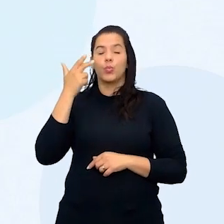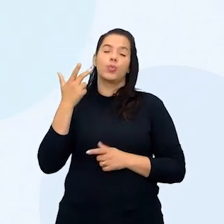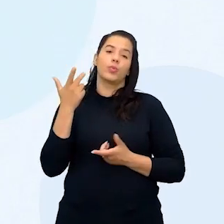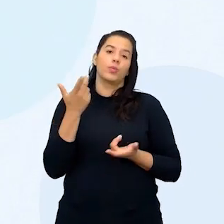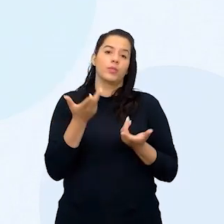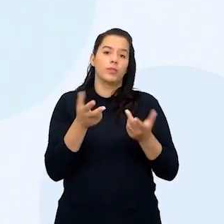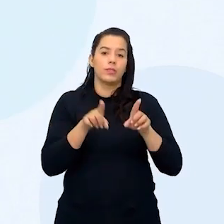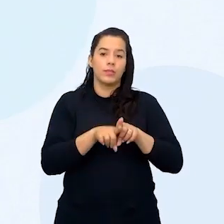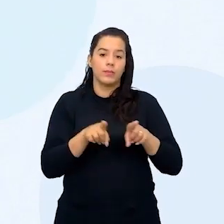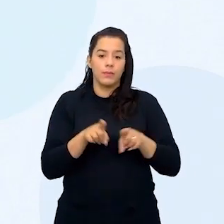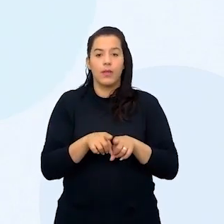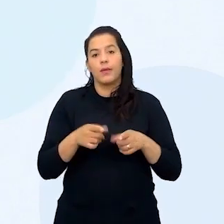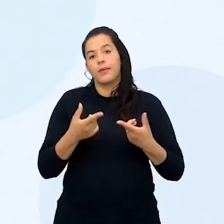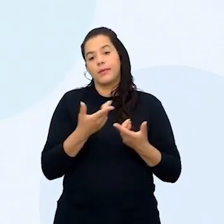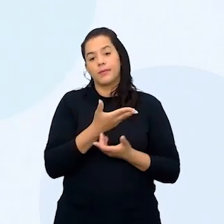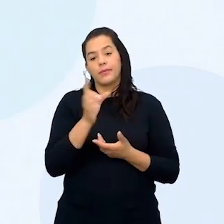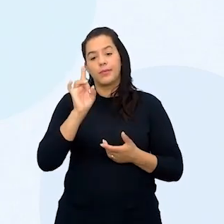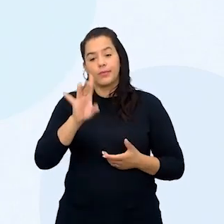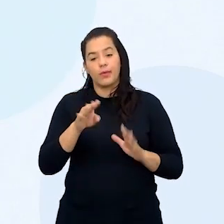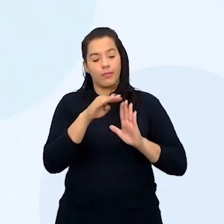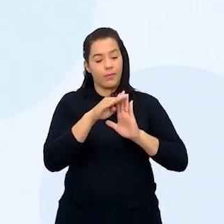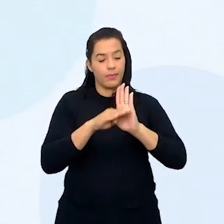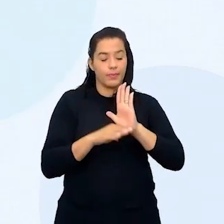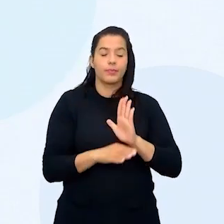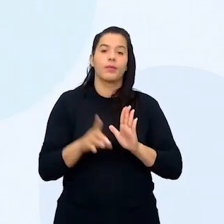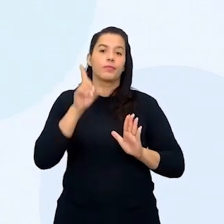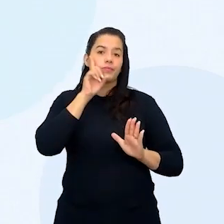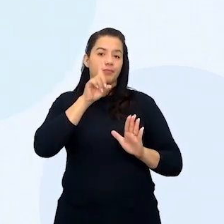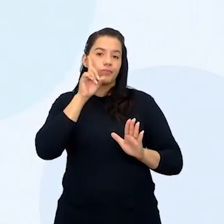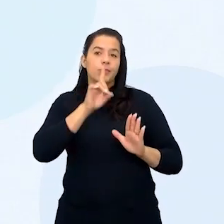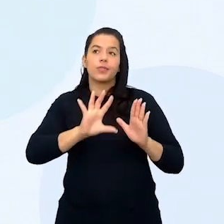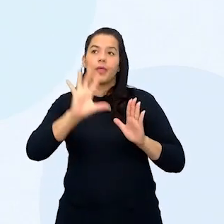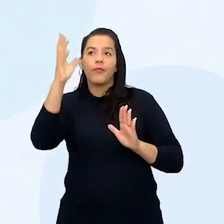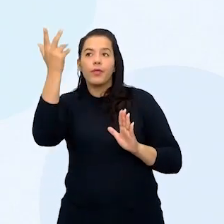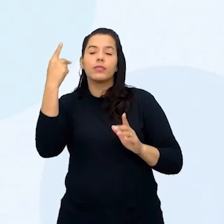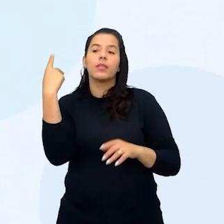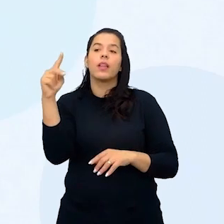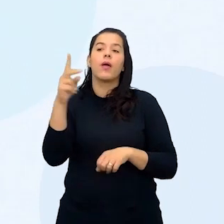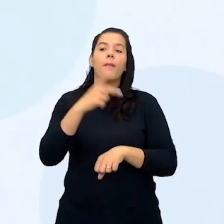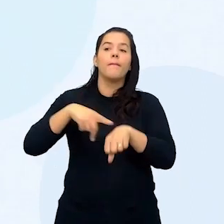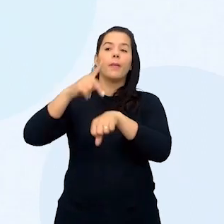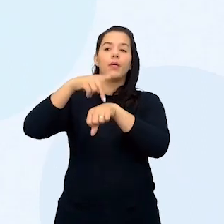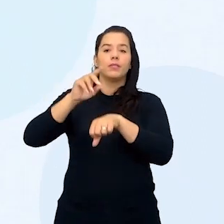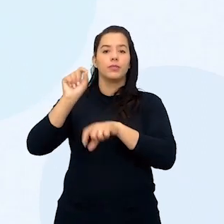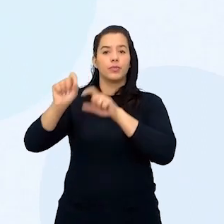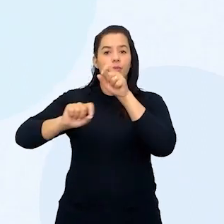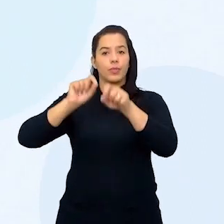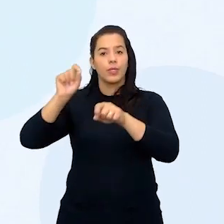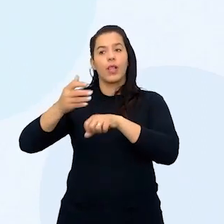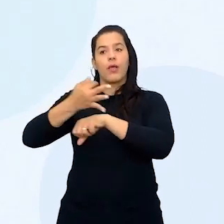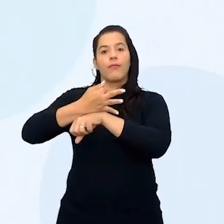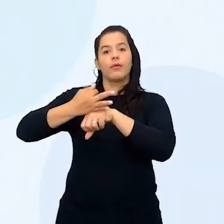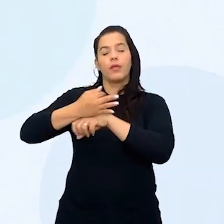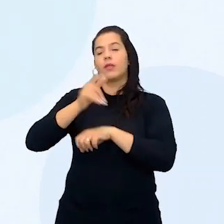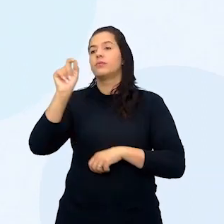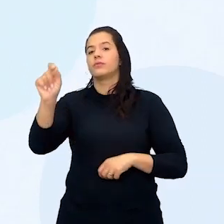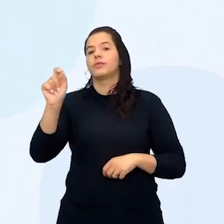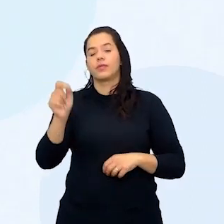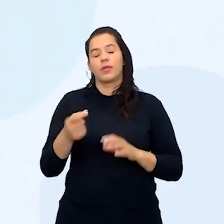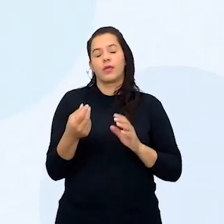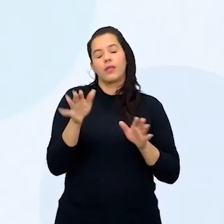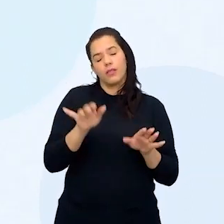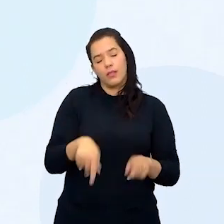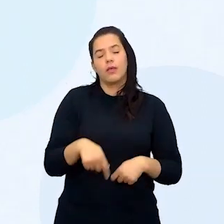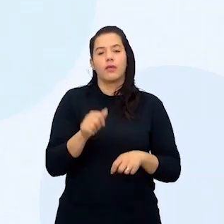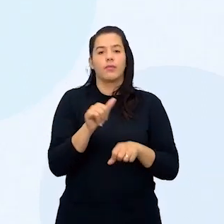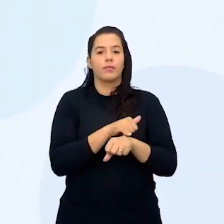uma prancha de comunicação só com eventos, né, que acontecem nos Estados Unidos, eventos culturais ou feriados. São estratégias que a gente pode